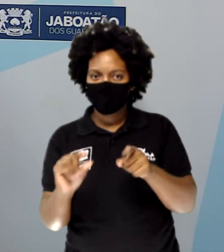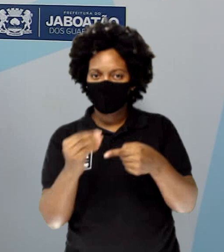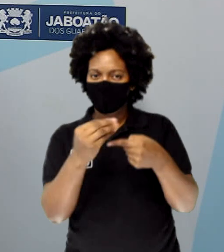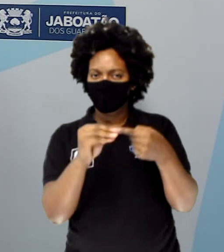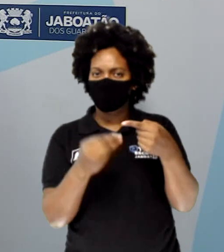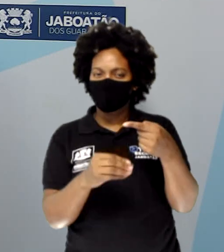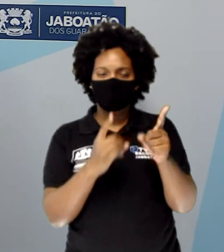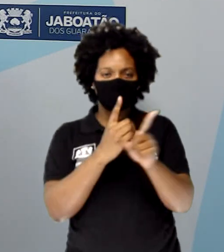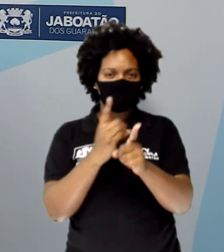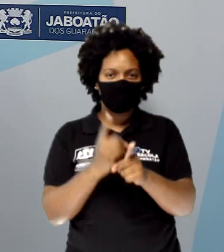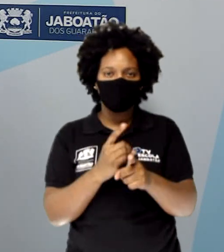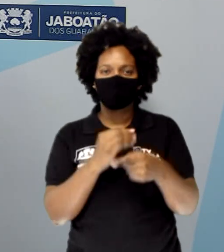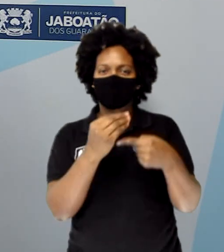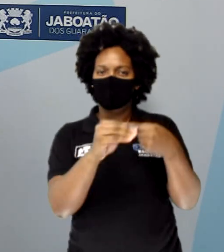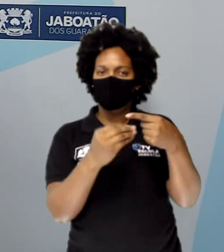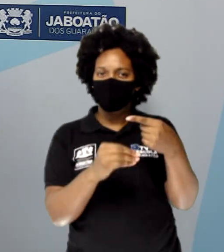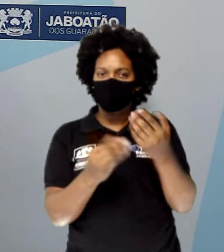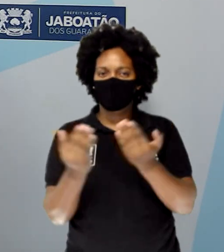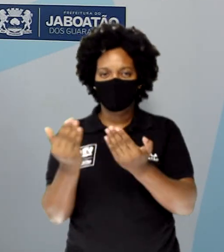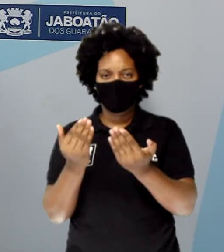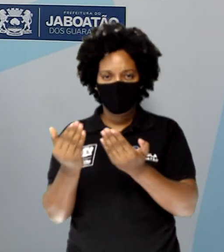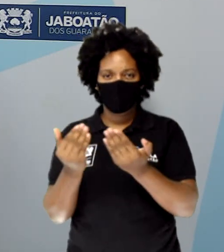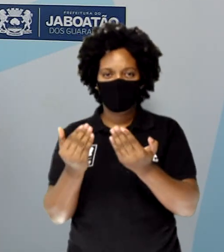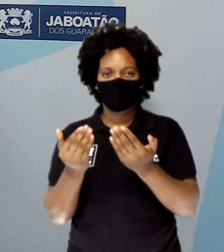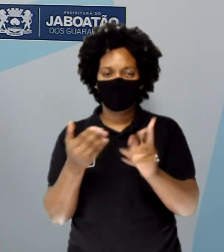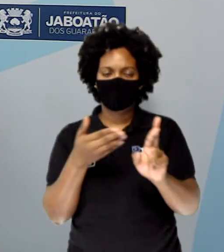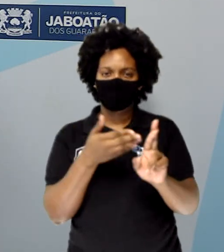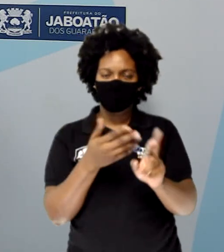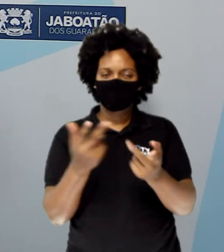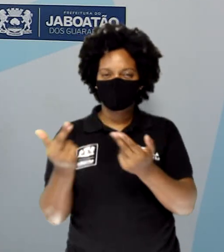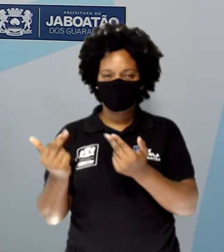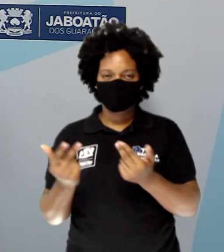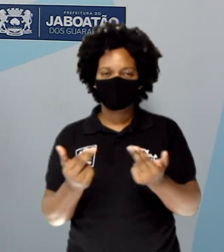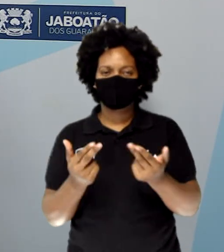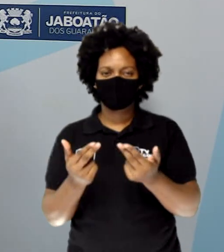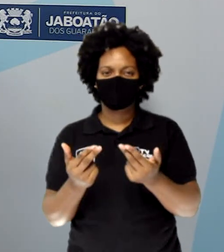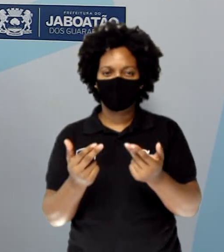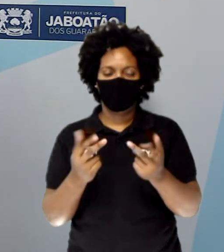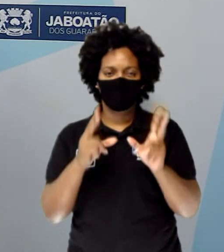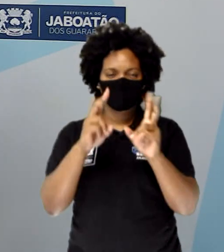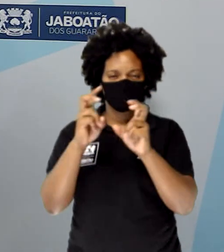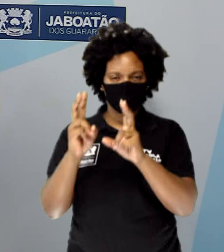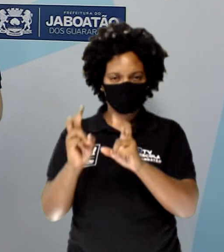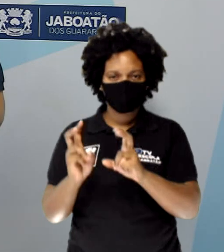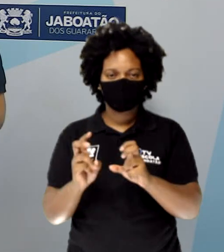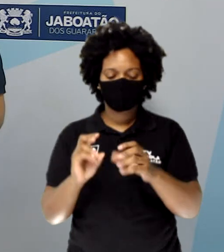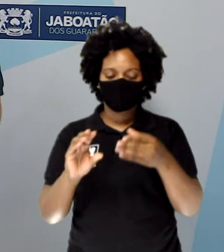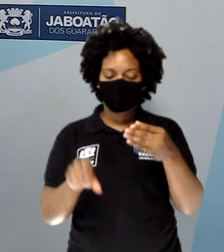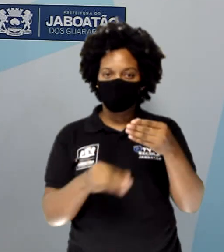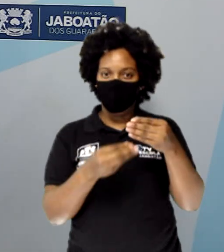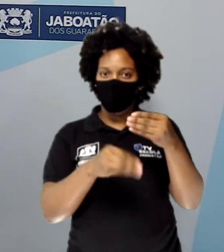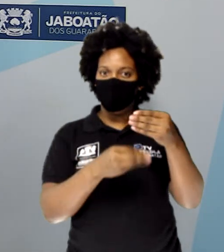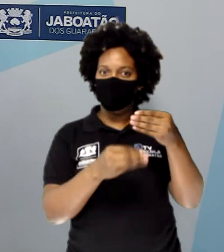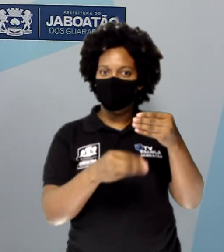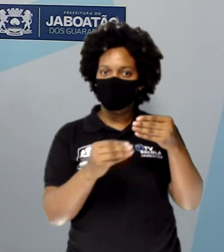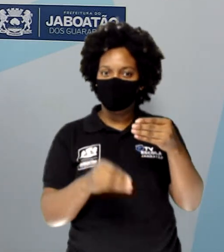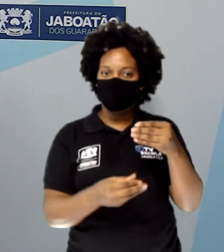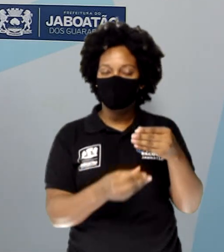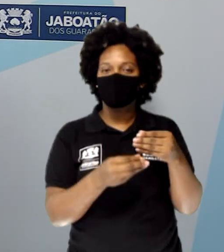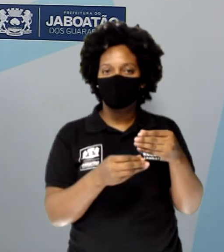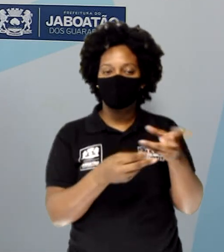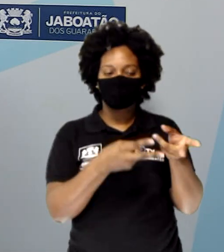uma fração equivalente que represente a mesma quantidade. Vê aí que os conteúdos vão se acumulando, né? A gente vai percebendo